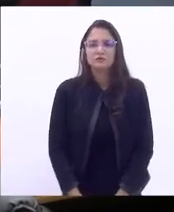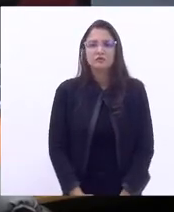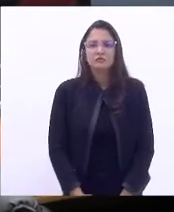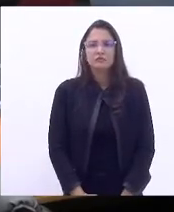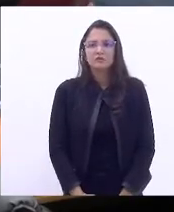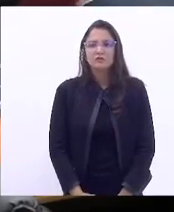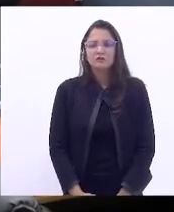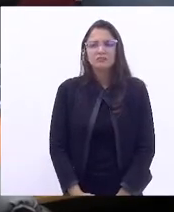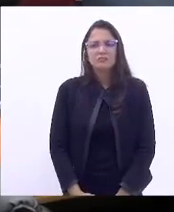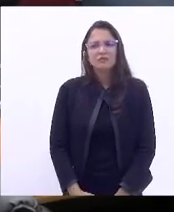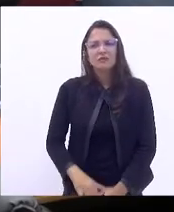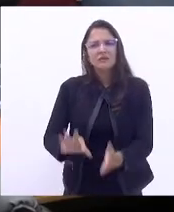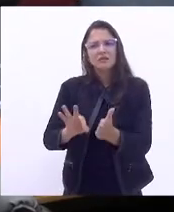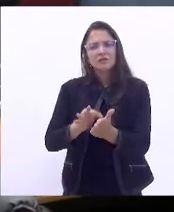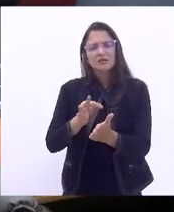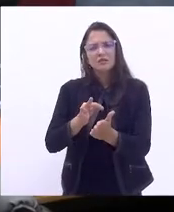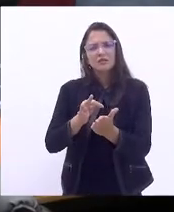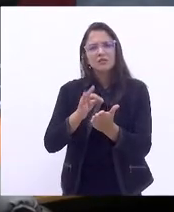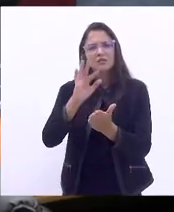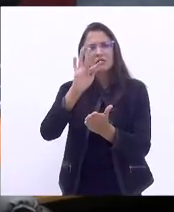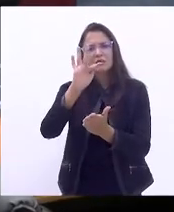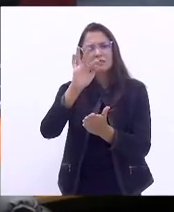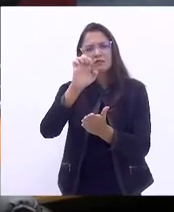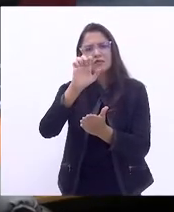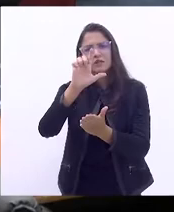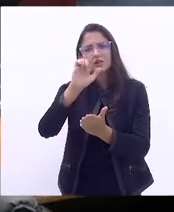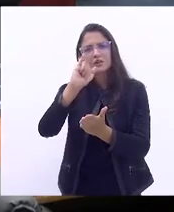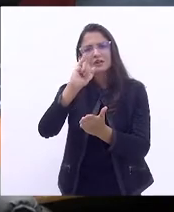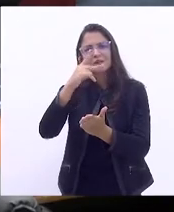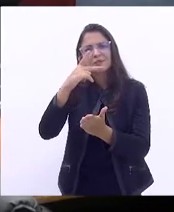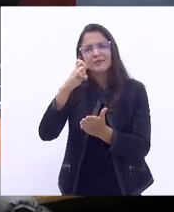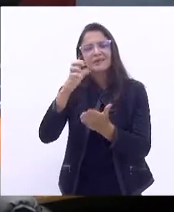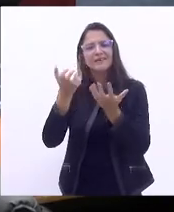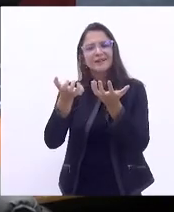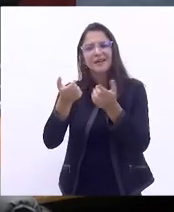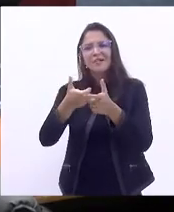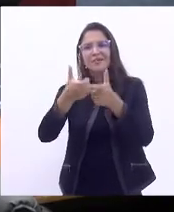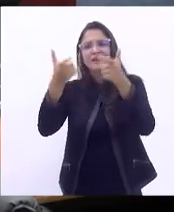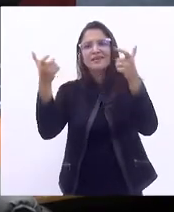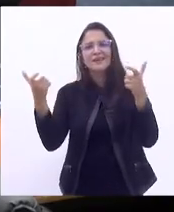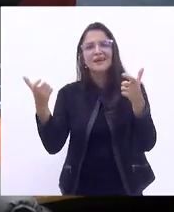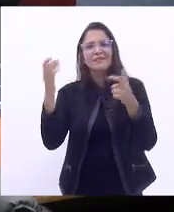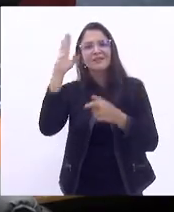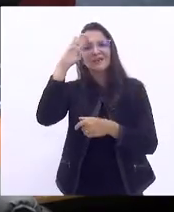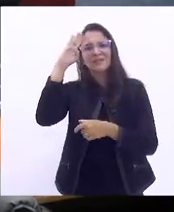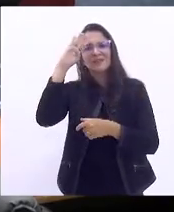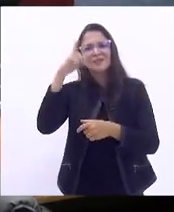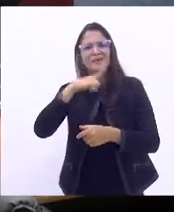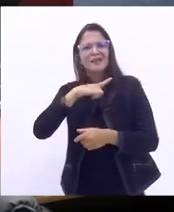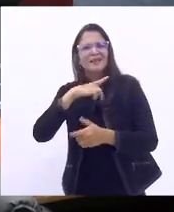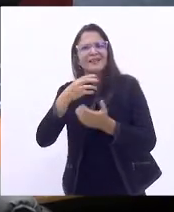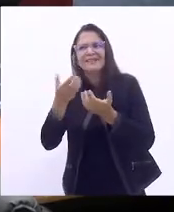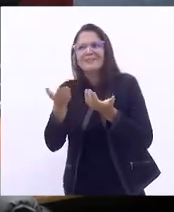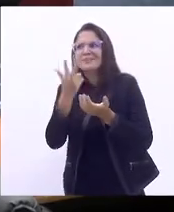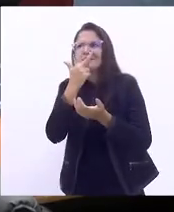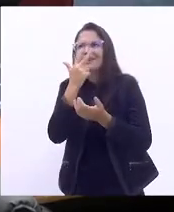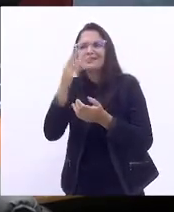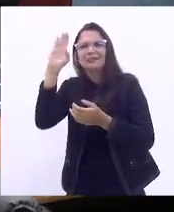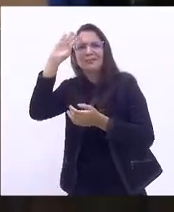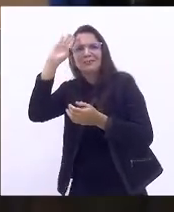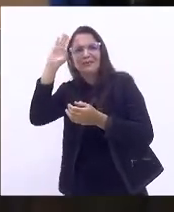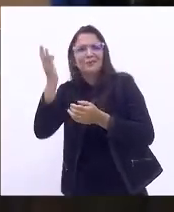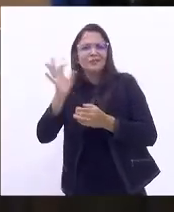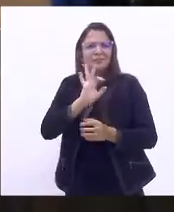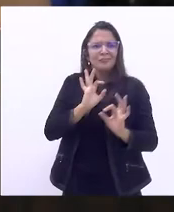Felipe Obel, ele quer ampliar o corpo de bombeiro. Ele quer botar bombeiro na polícia militar. Salve,